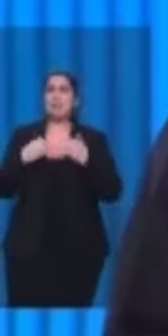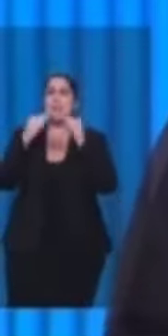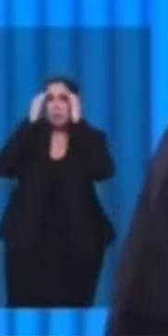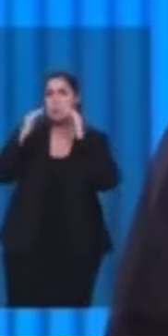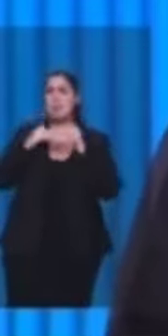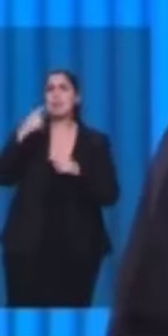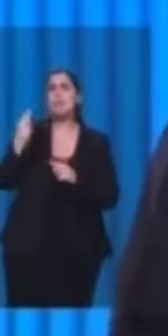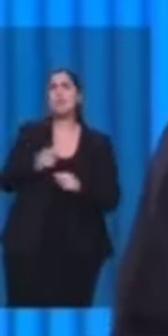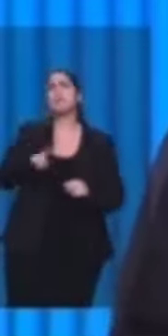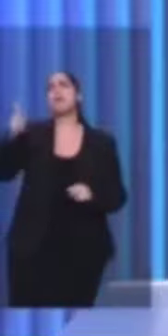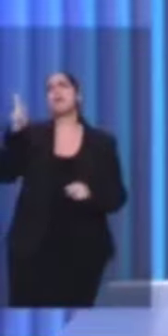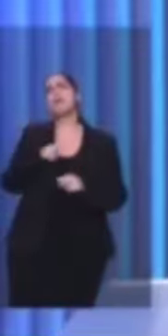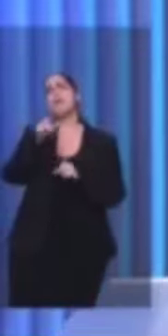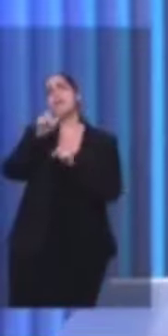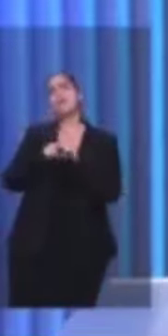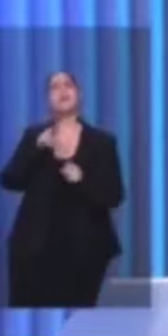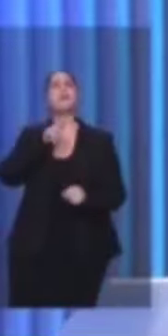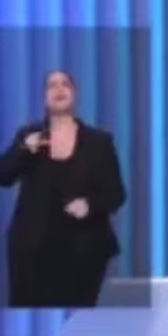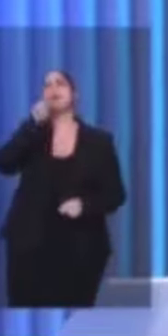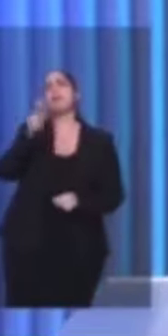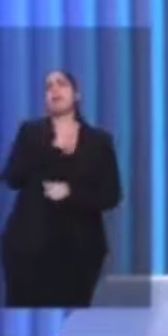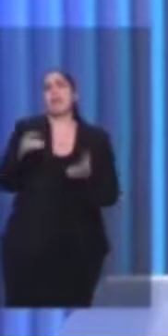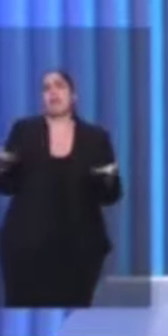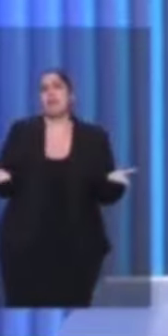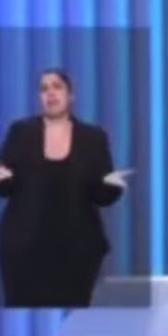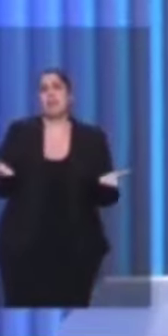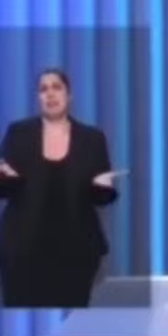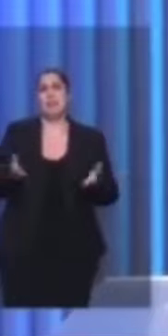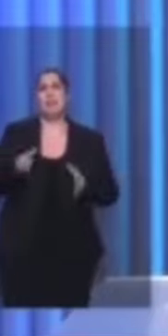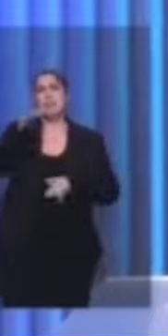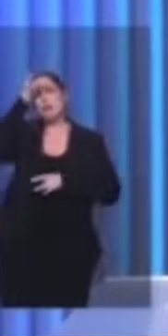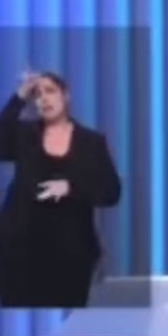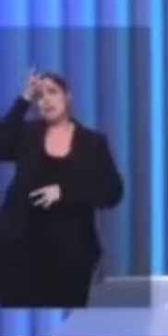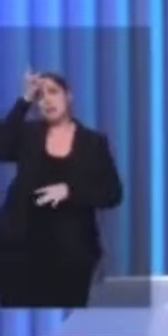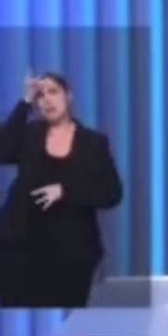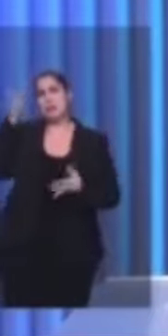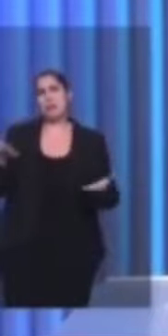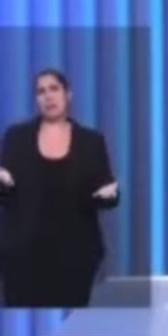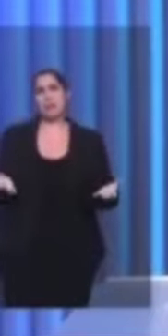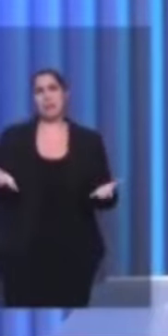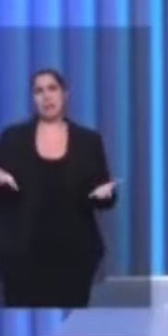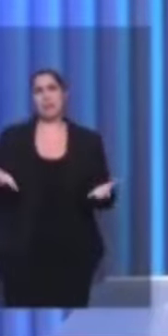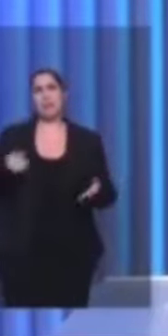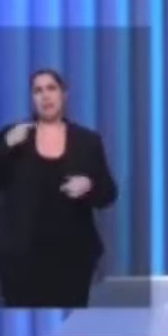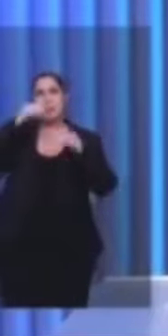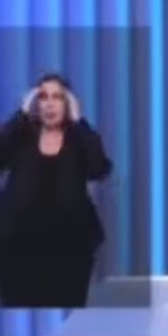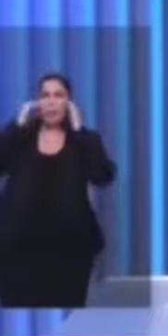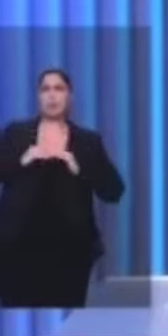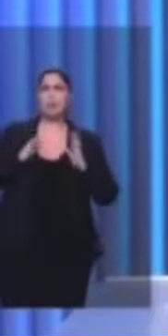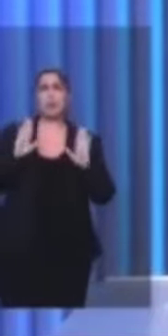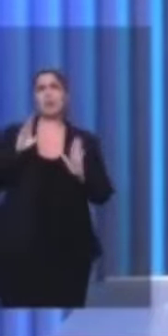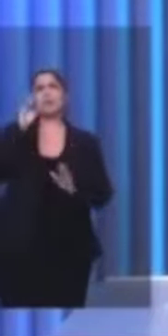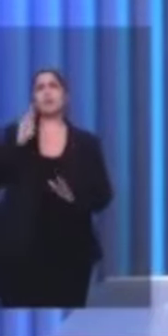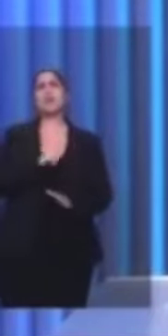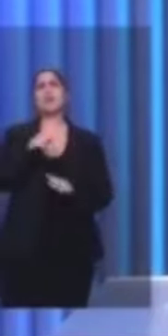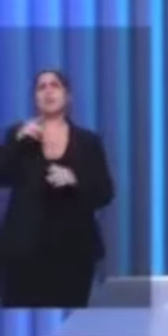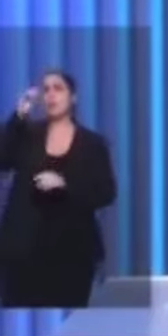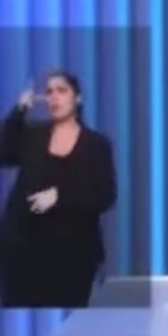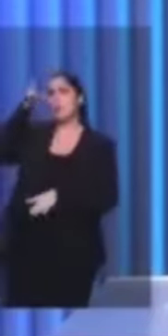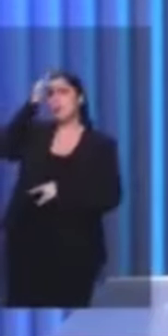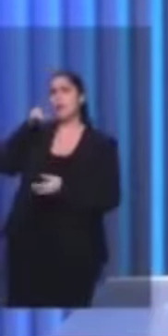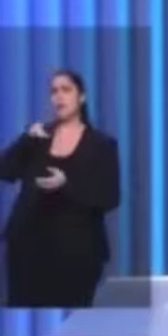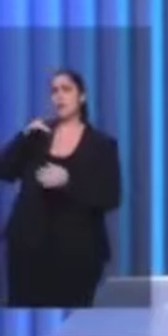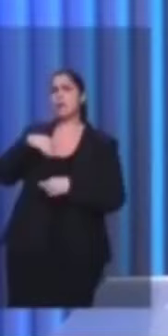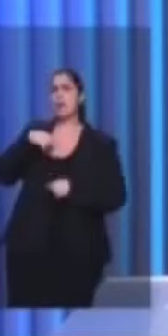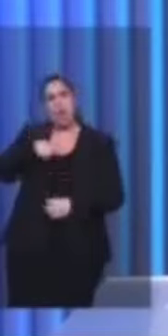tá fantasiado, rapaz. Fantasiado? Você é Me padre, respeite. Senhores, por favor. O senhor deveria senhores, por me favor. Respeitar. Você é padre ou tá fantasiado? Eu sou sacerdote. Senhores,